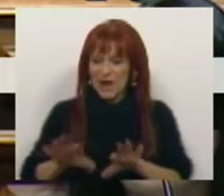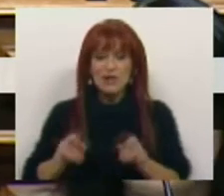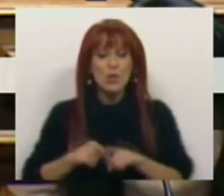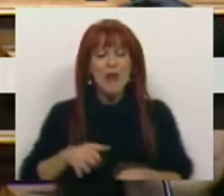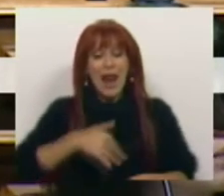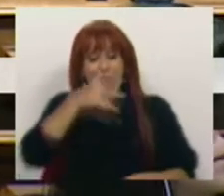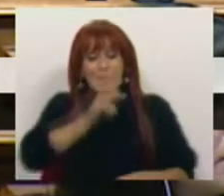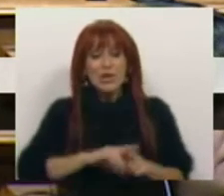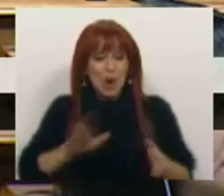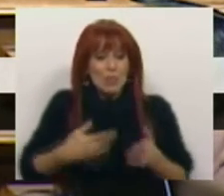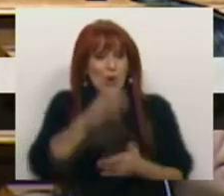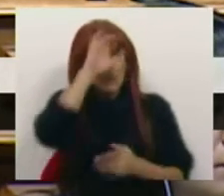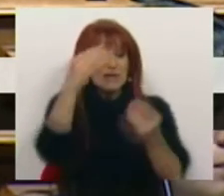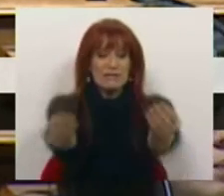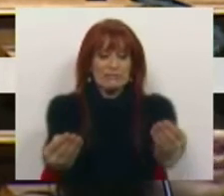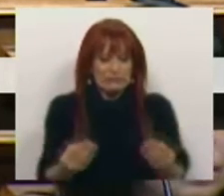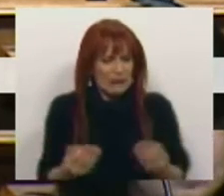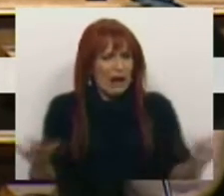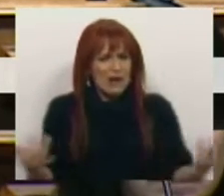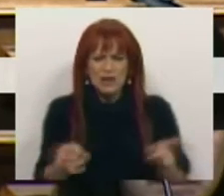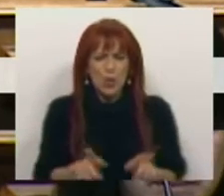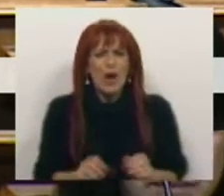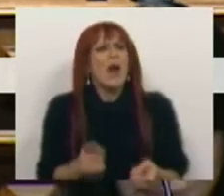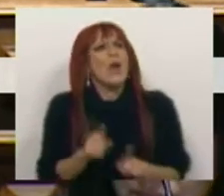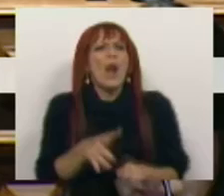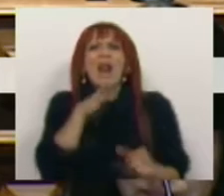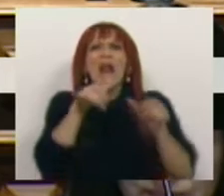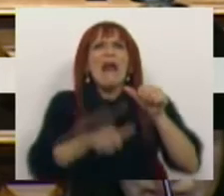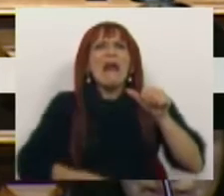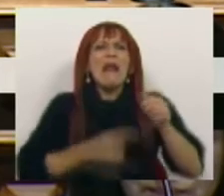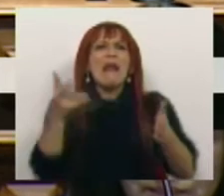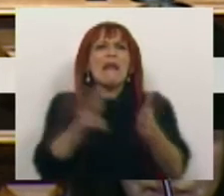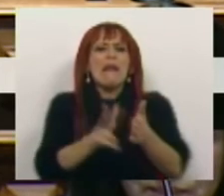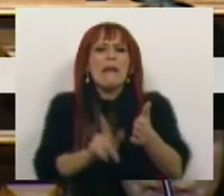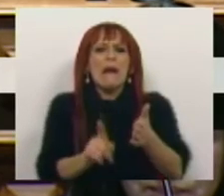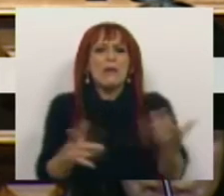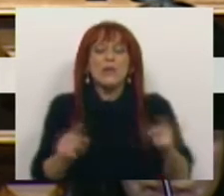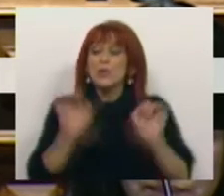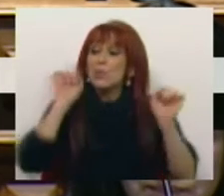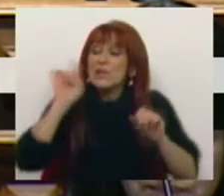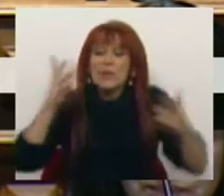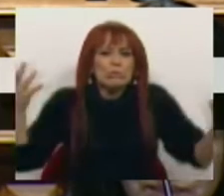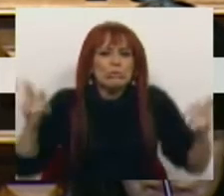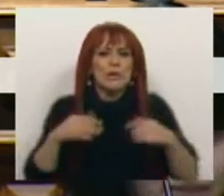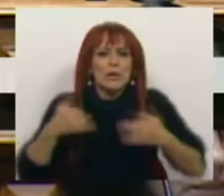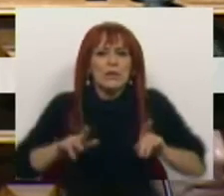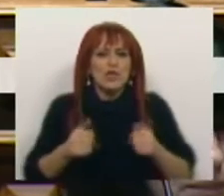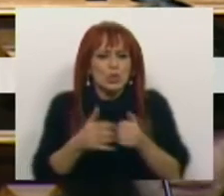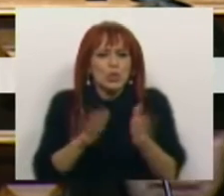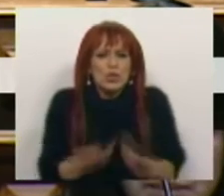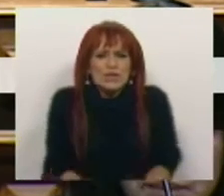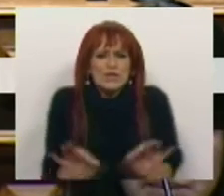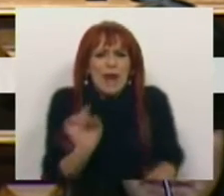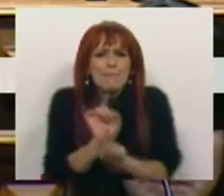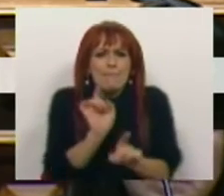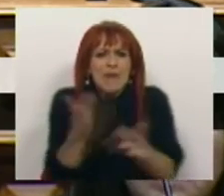e lamento que a proposta que o Governo aqui nos traz não seja mais que uma declaração de ratificação que, no essencial, deixa ficar tudo